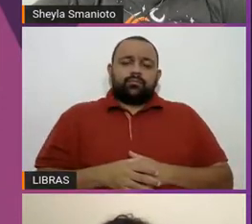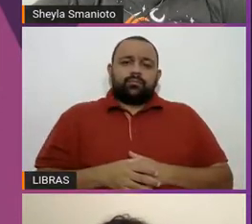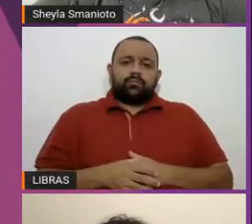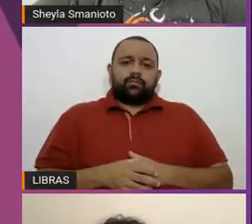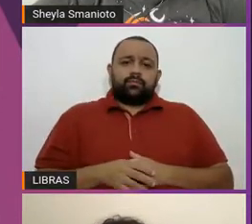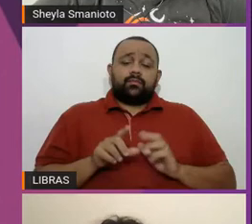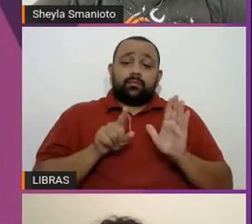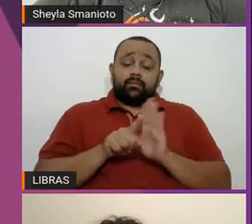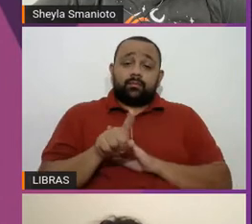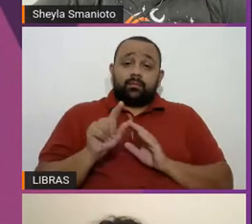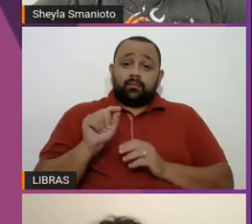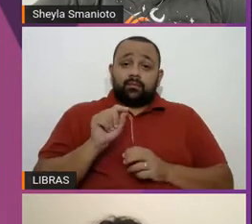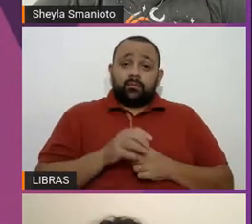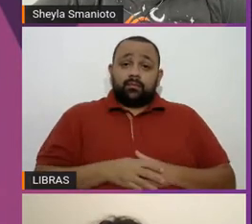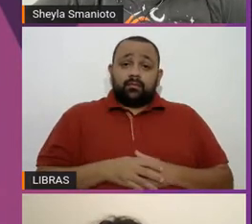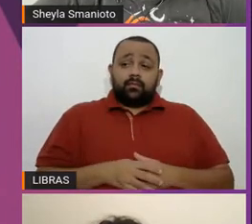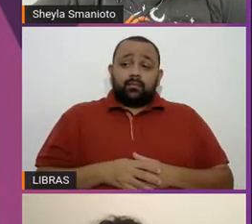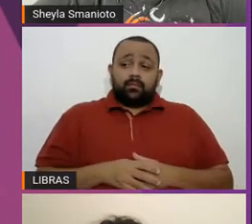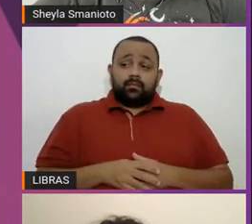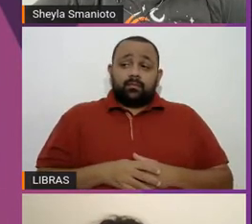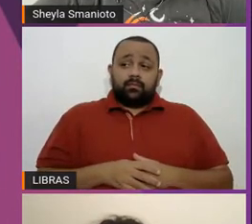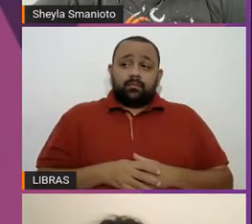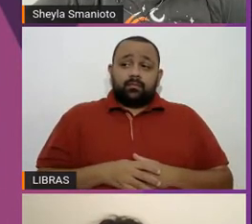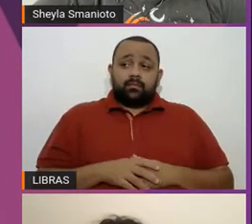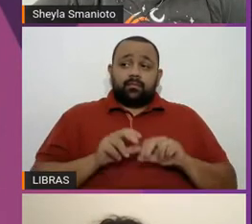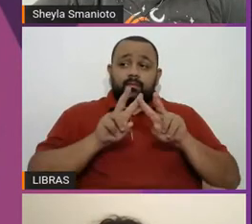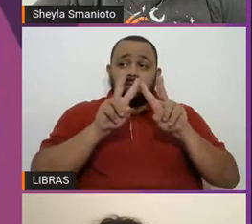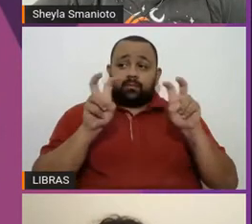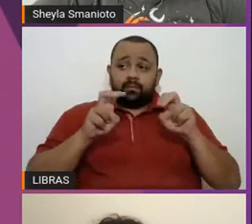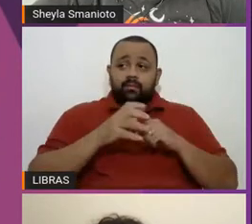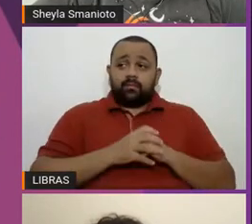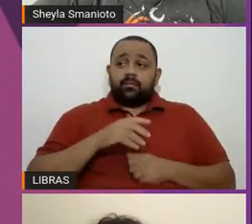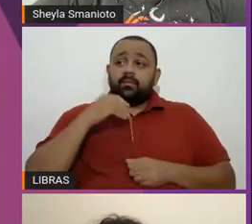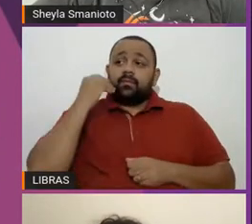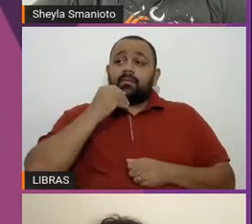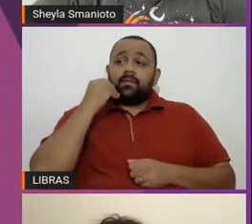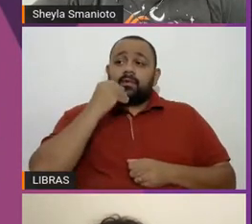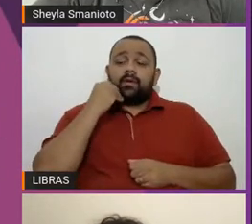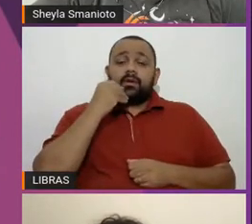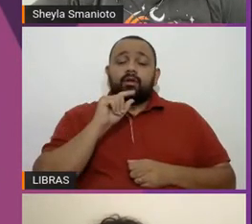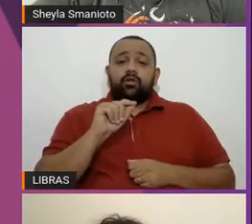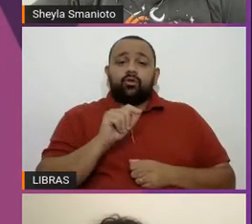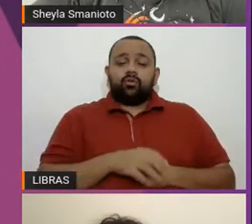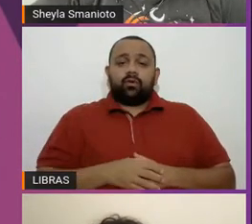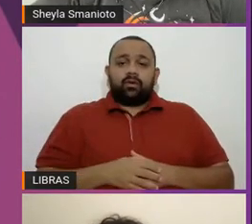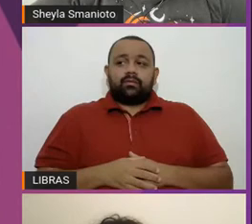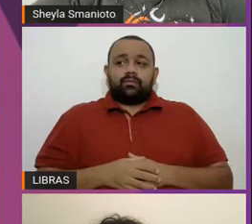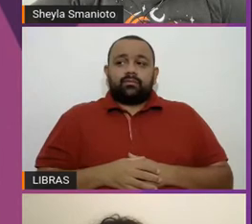pergunta que eu queria fazer eu abrir a experiência de